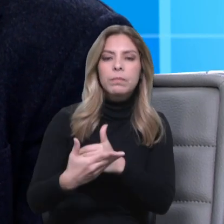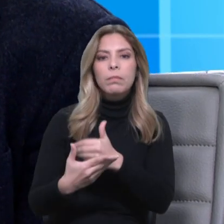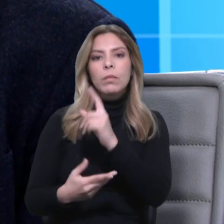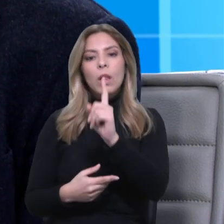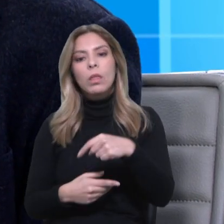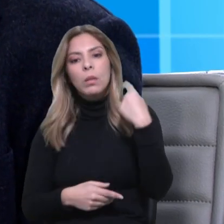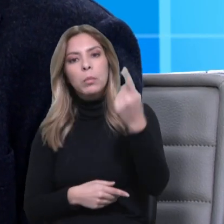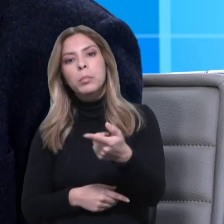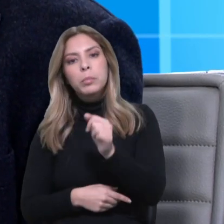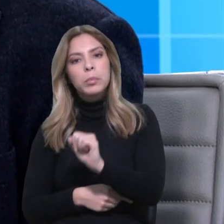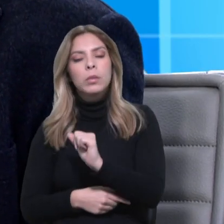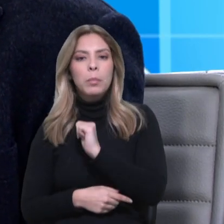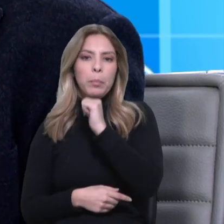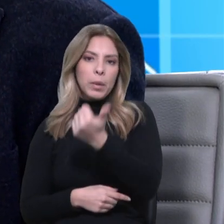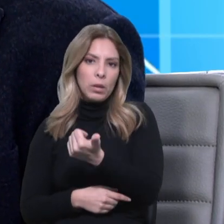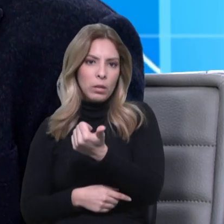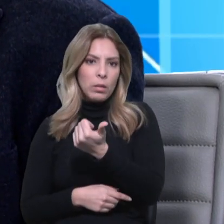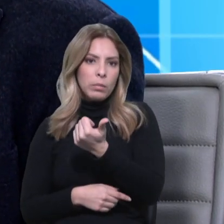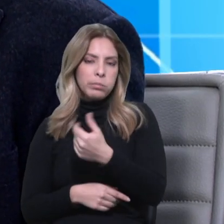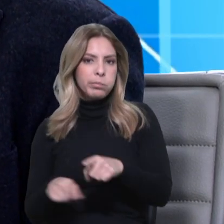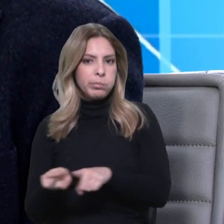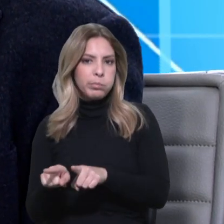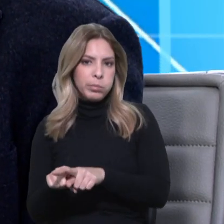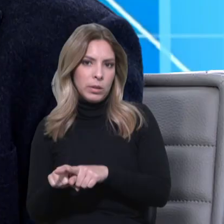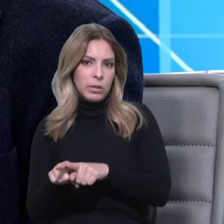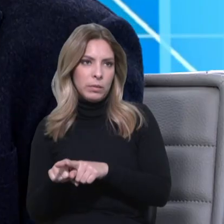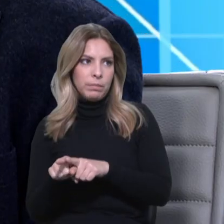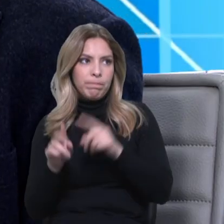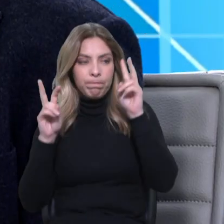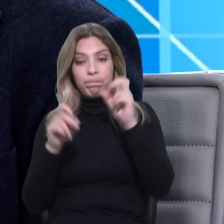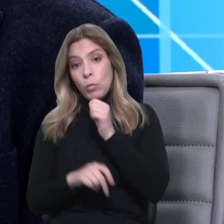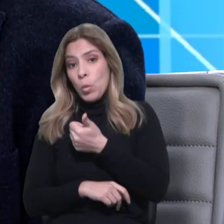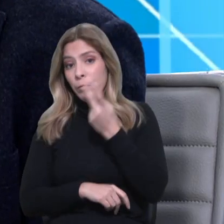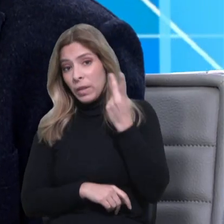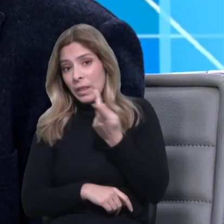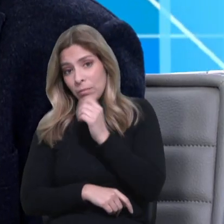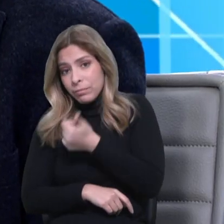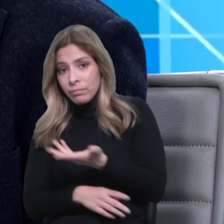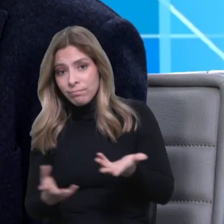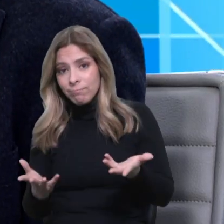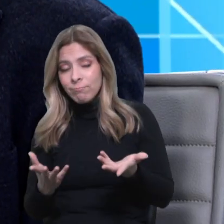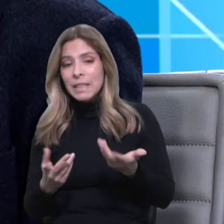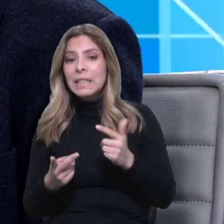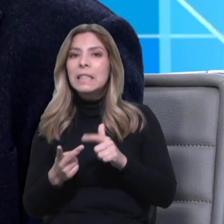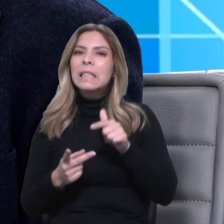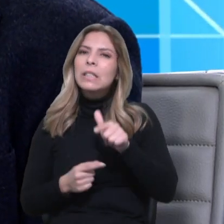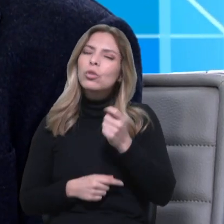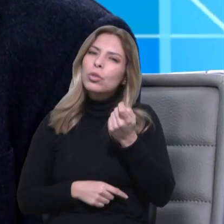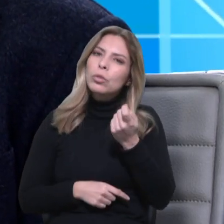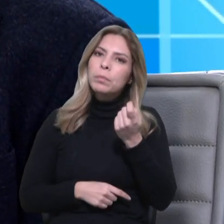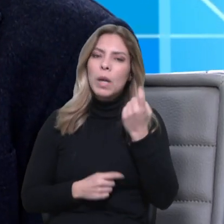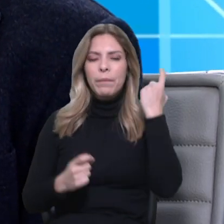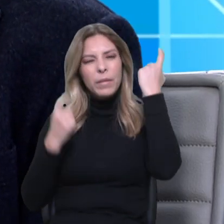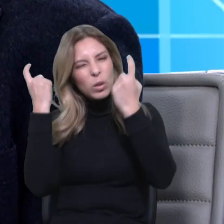que é, de facto, a perda da vida, não é? E nós, com este encontro, também queremos, de alguma forma, não tanto refletir, mas